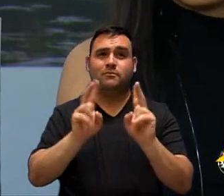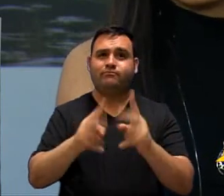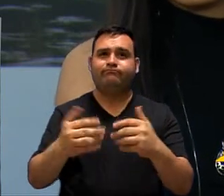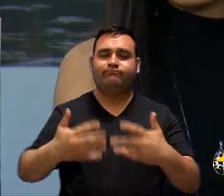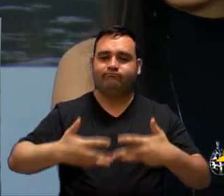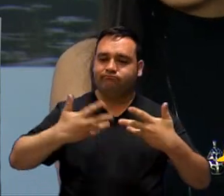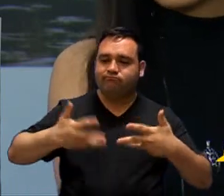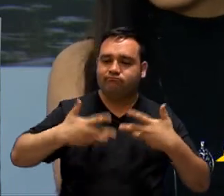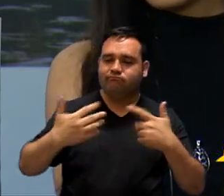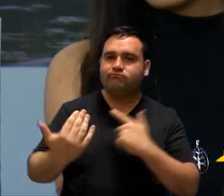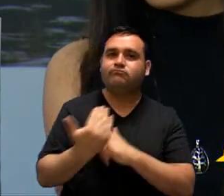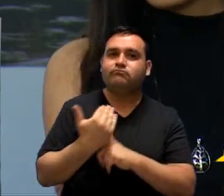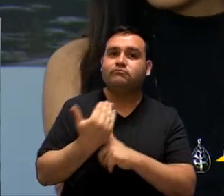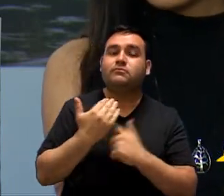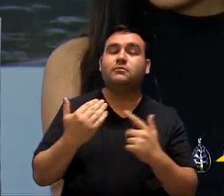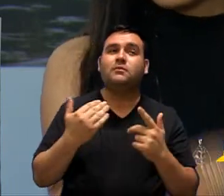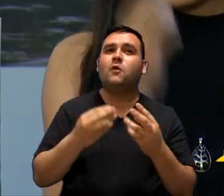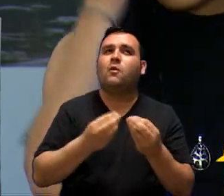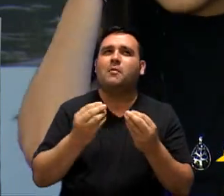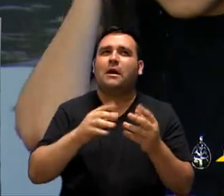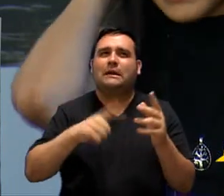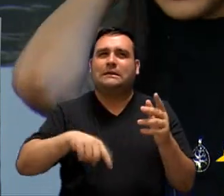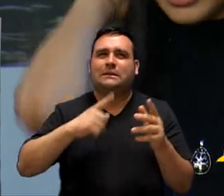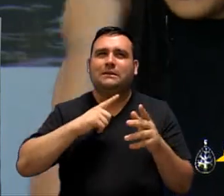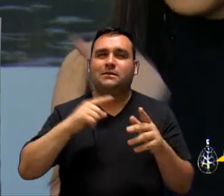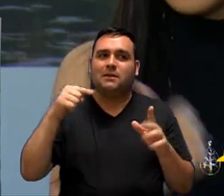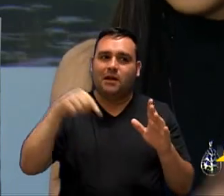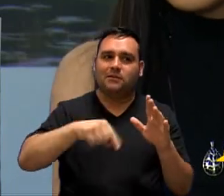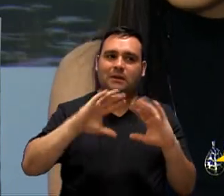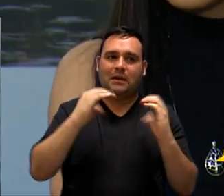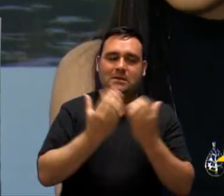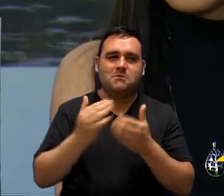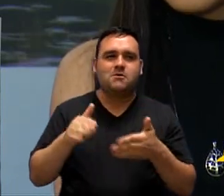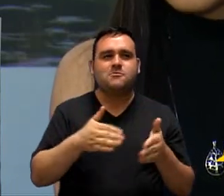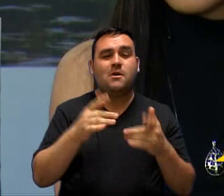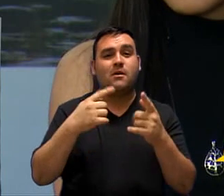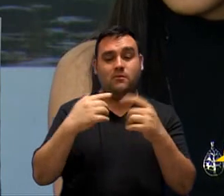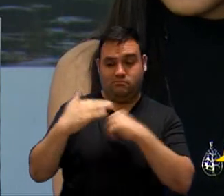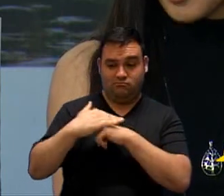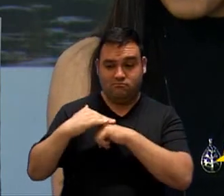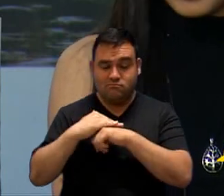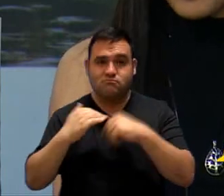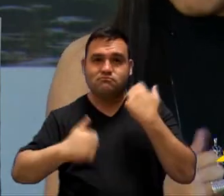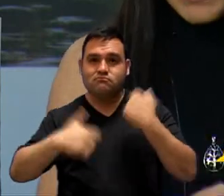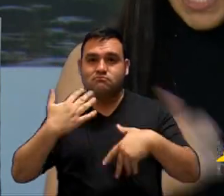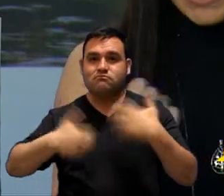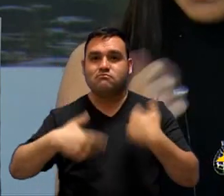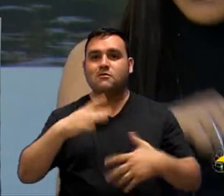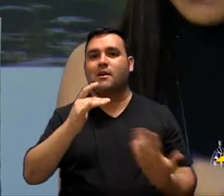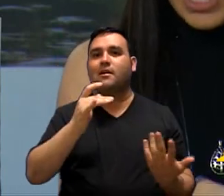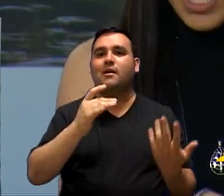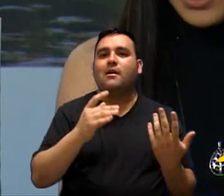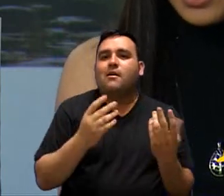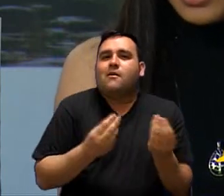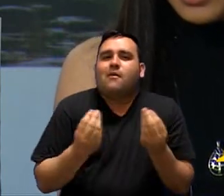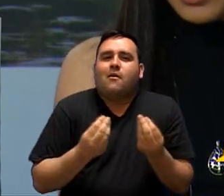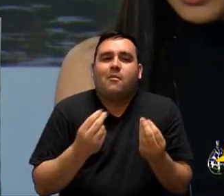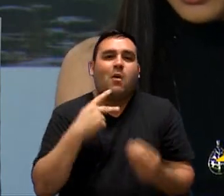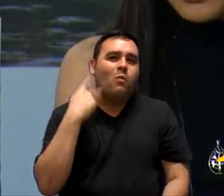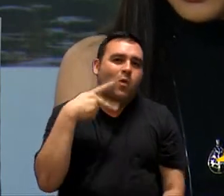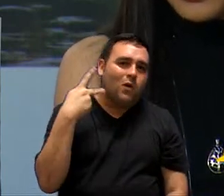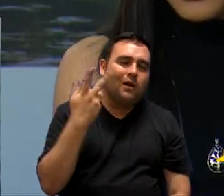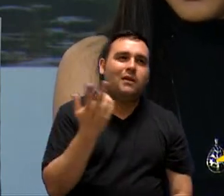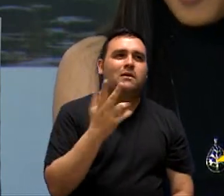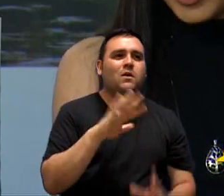nos incentivaram. No caminho, quando a gente estava vindo para a Câmara, eles conversando com a gente, né, sobre as coisas da